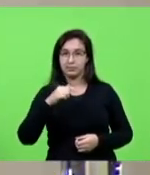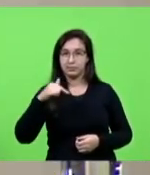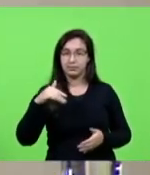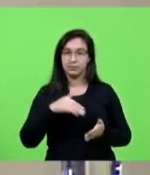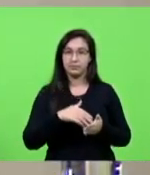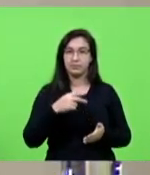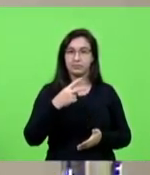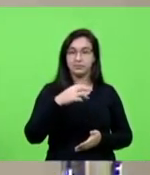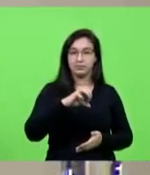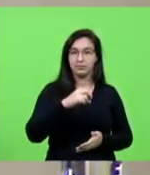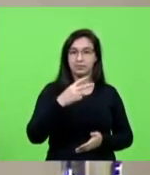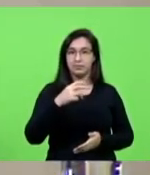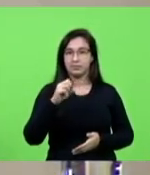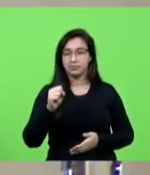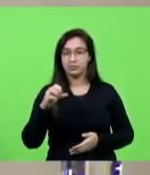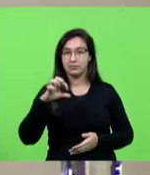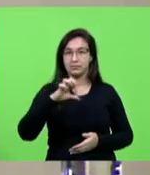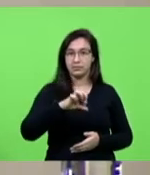928,